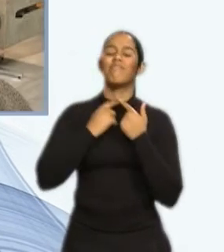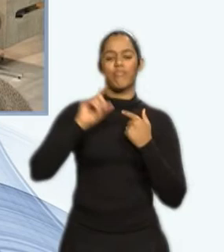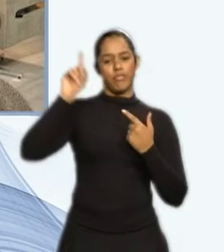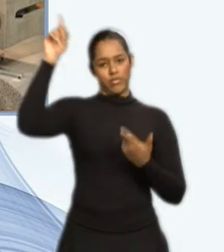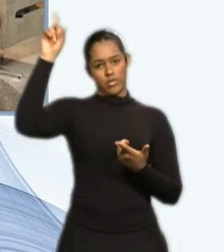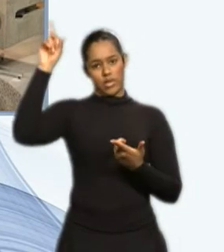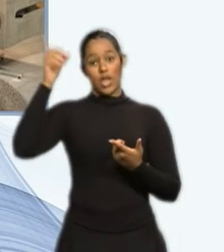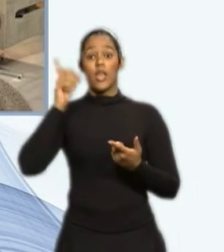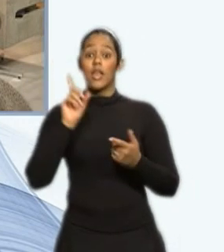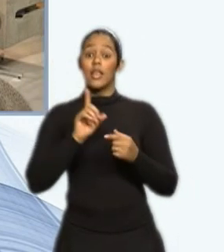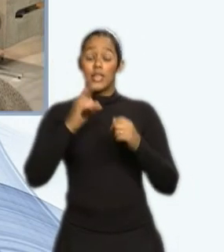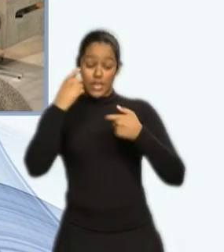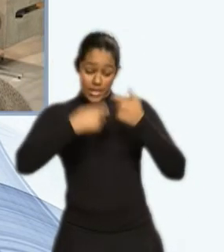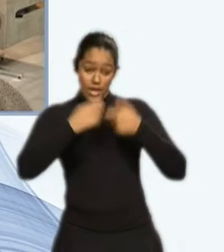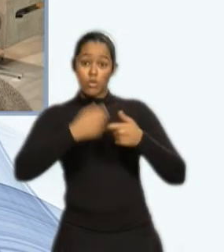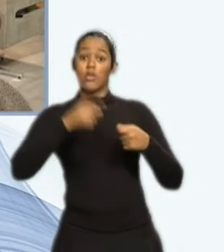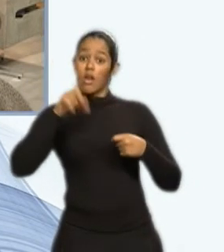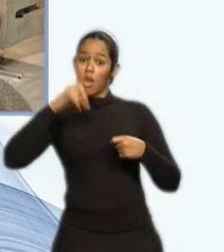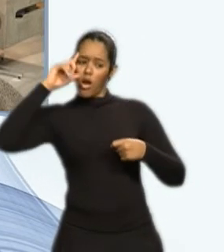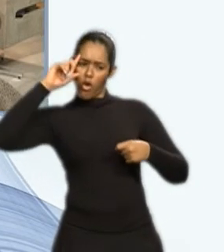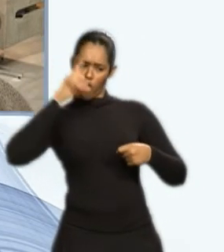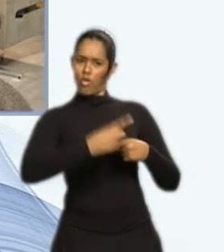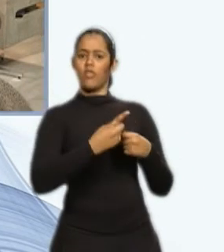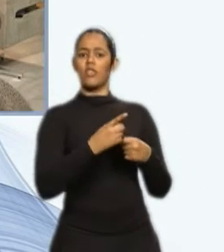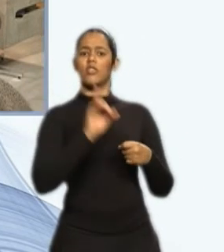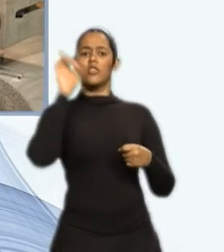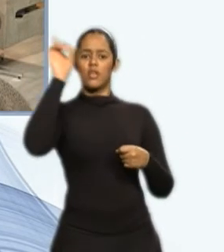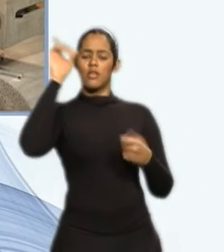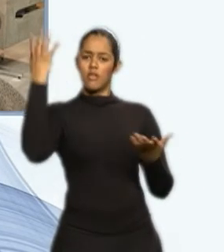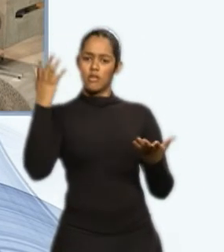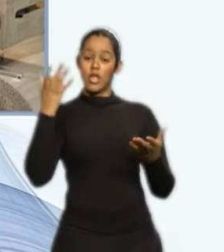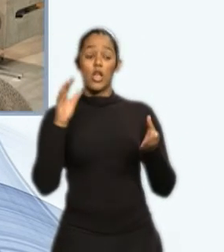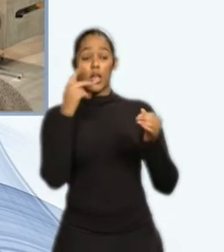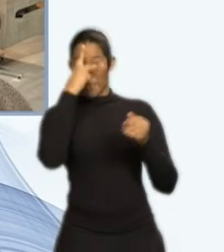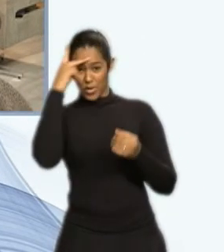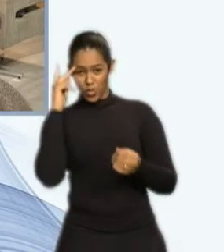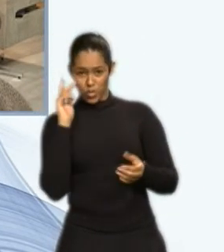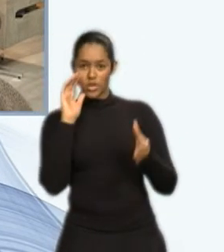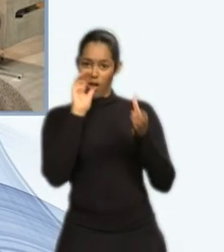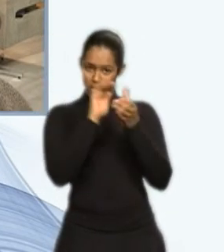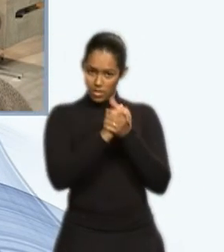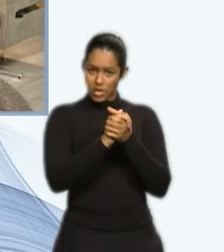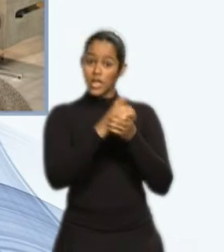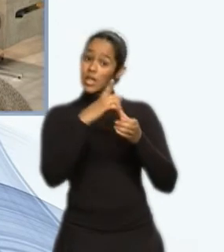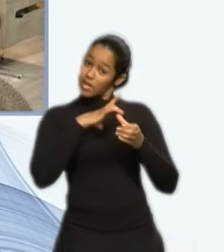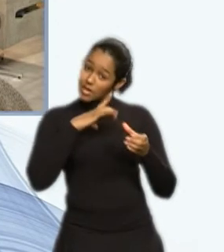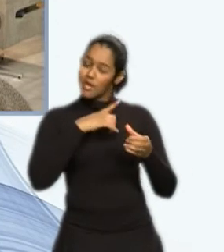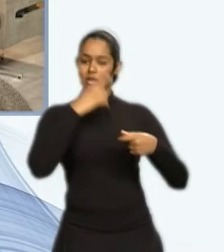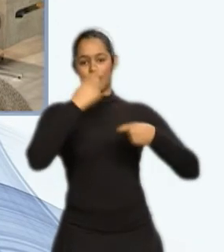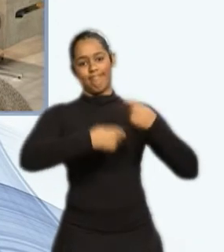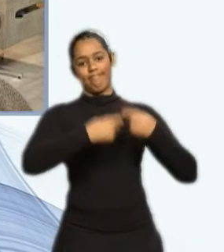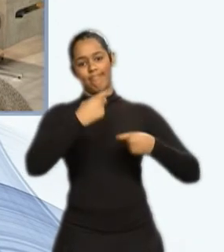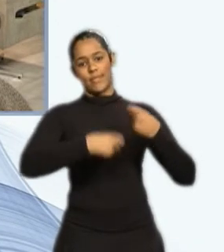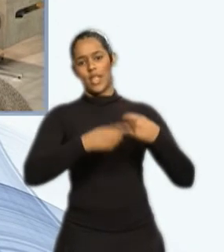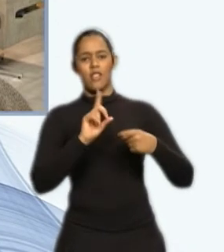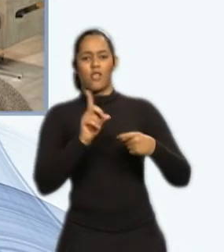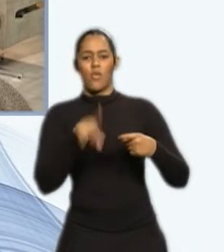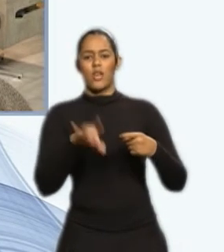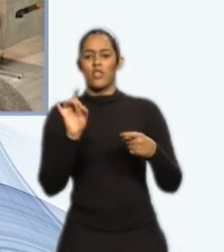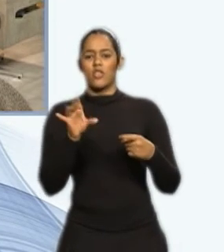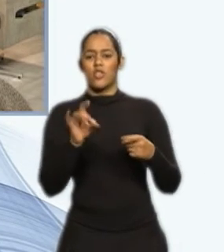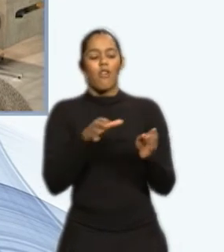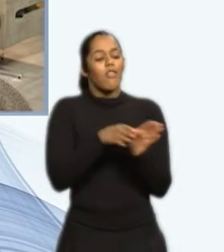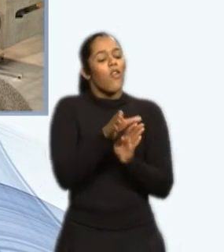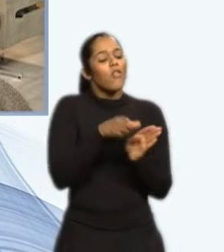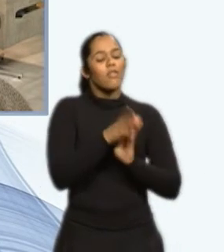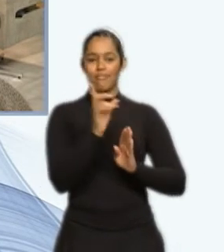de Deus, aliás, é ordem de Deus na Bíblia, que nós mantenhamos, que os casais casados mantenham relação sexual. Não é apenas